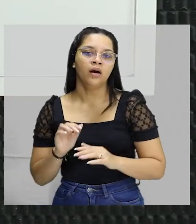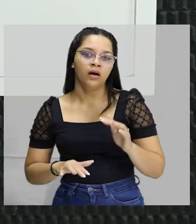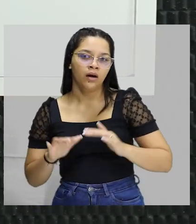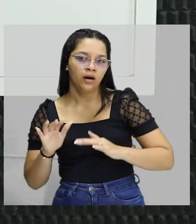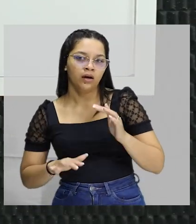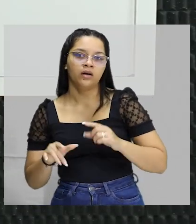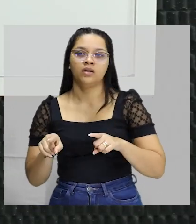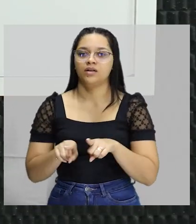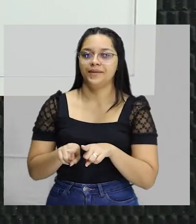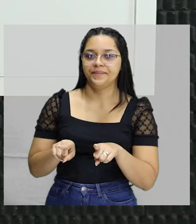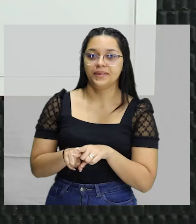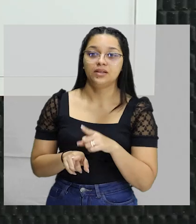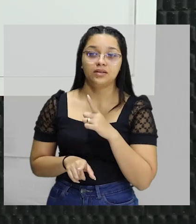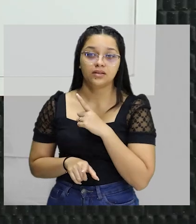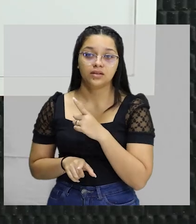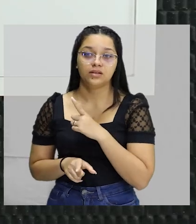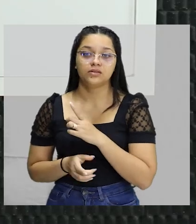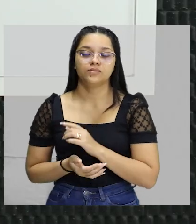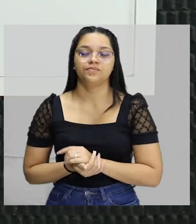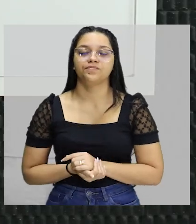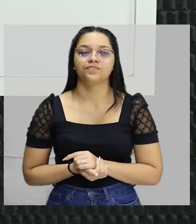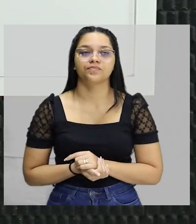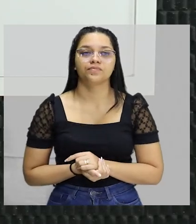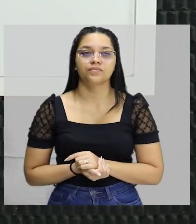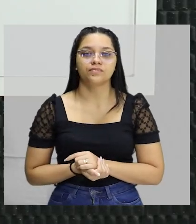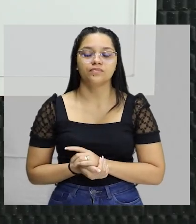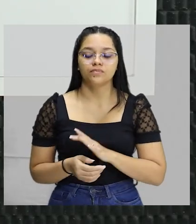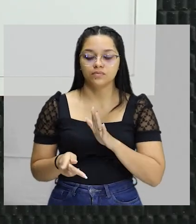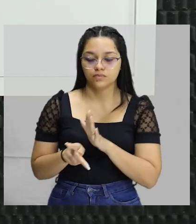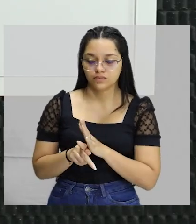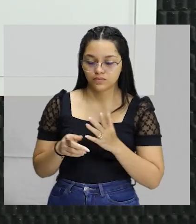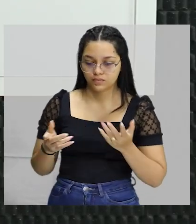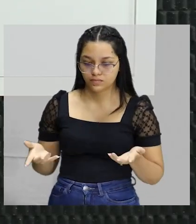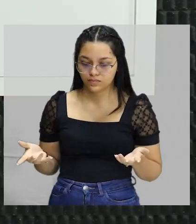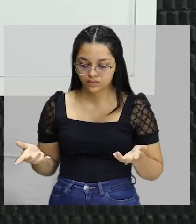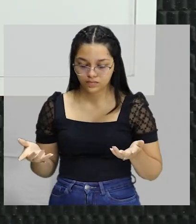depende, isso depende aí